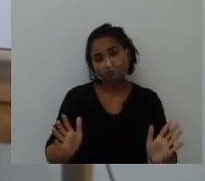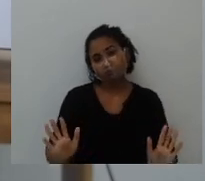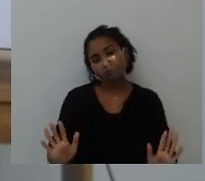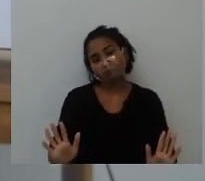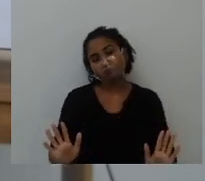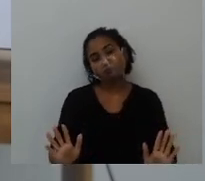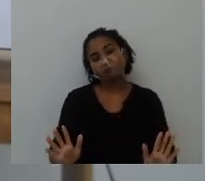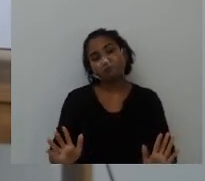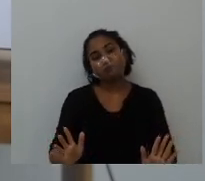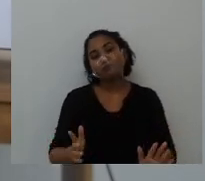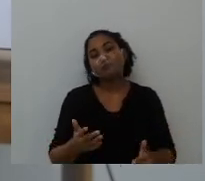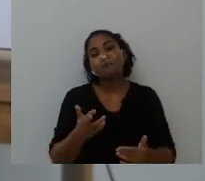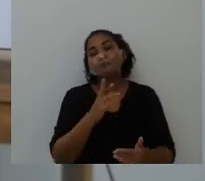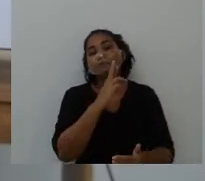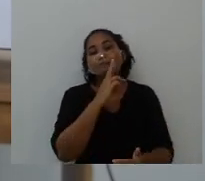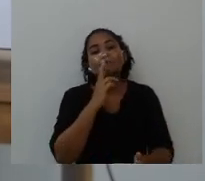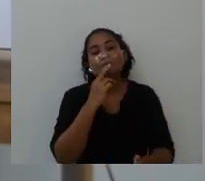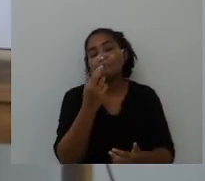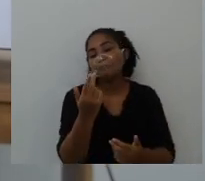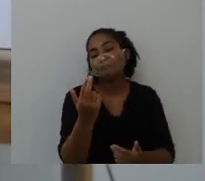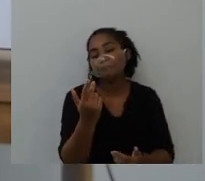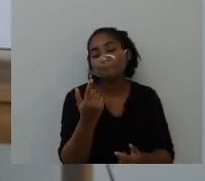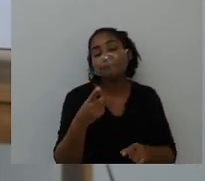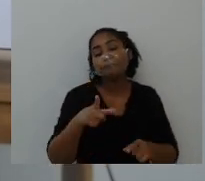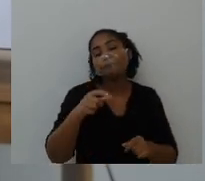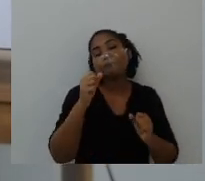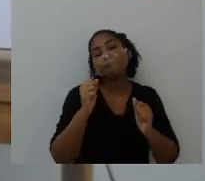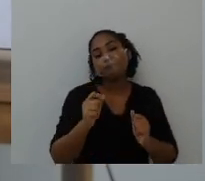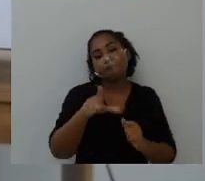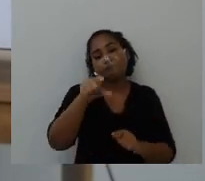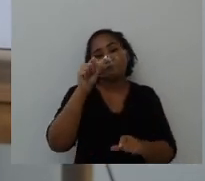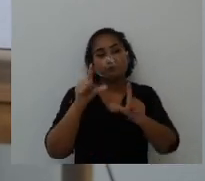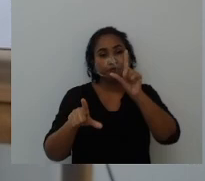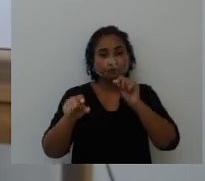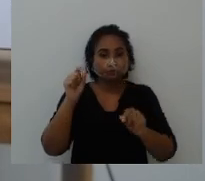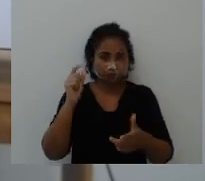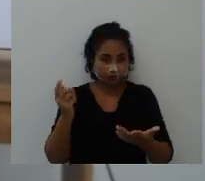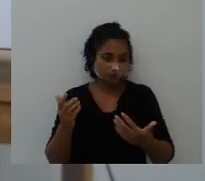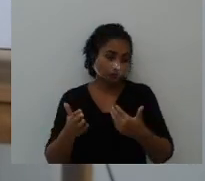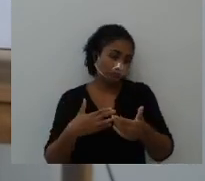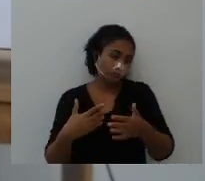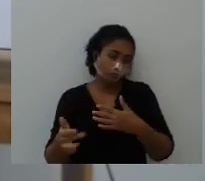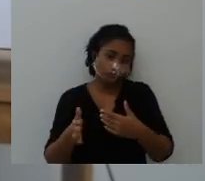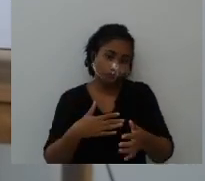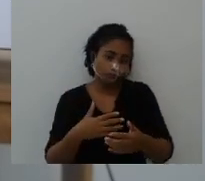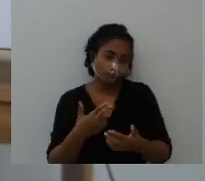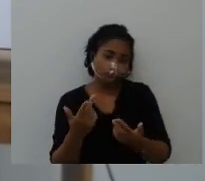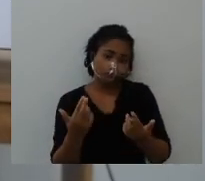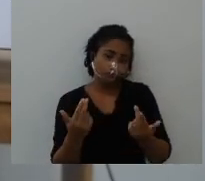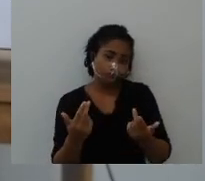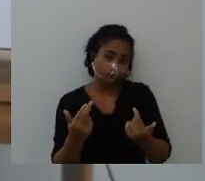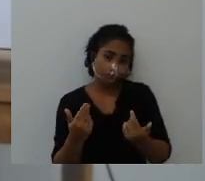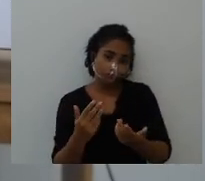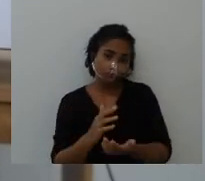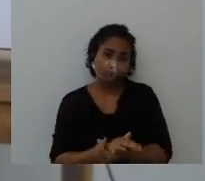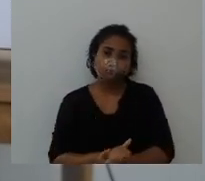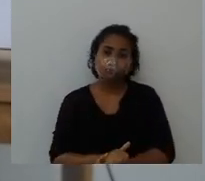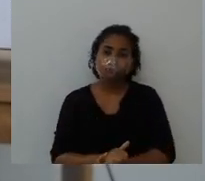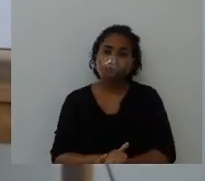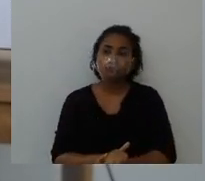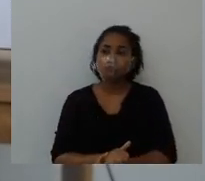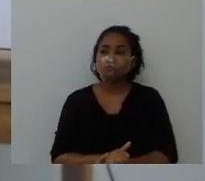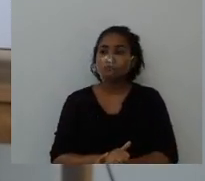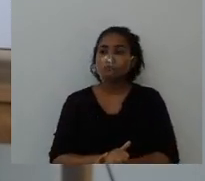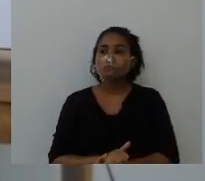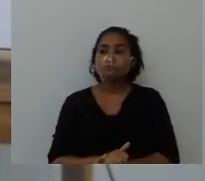tem escolha. Você pode escolher esse bloco ou o outro. Qualquer um vai ter o mesmo resultado. Bom, eu estou pegando esse blocozinho